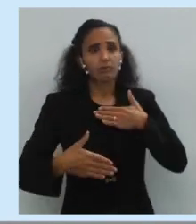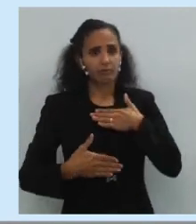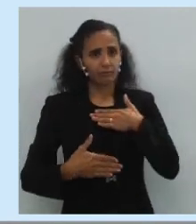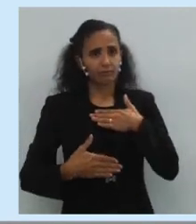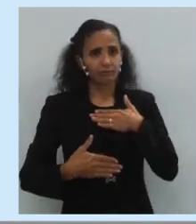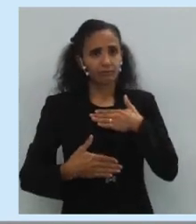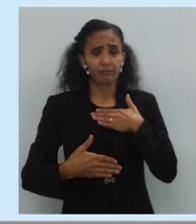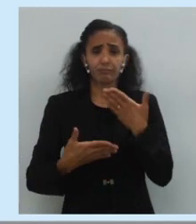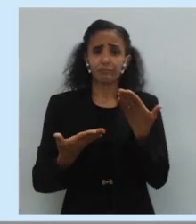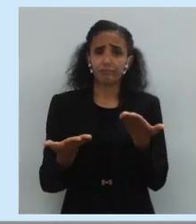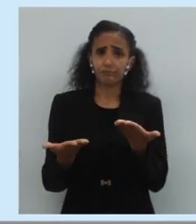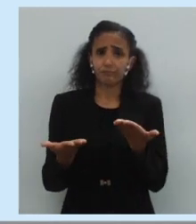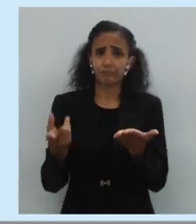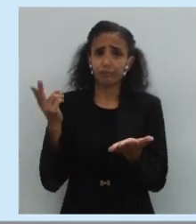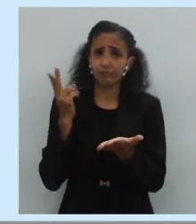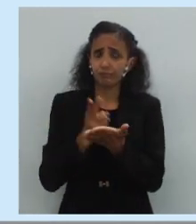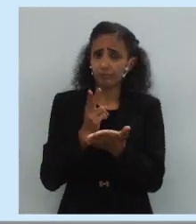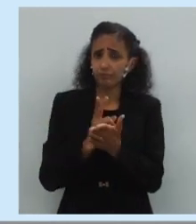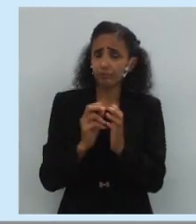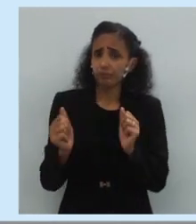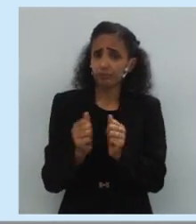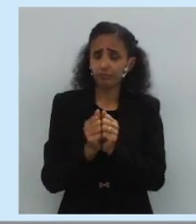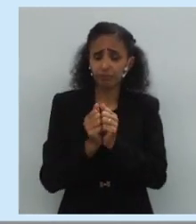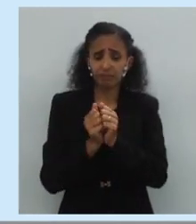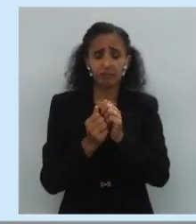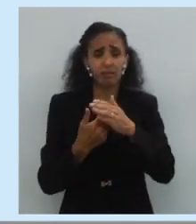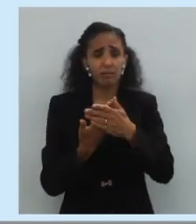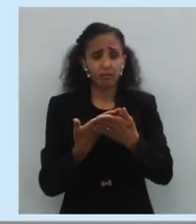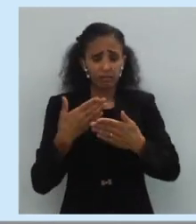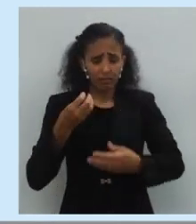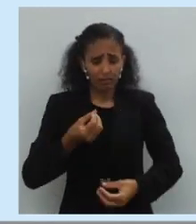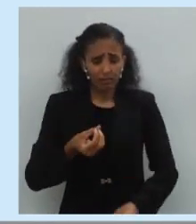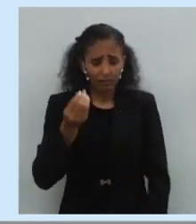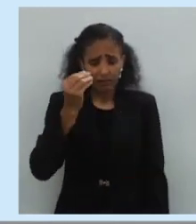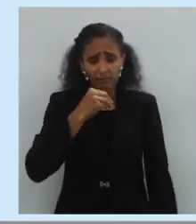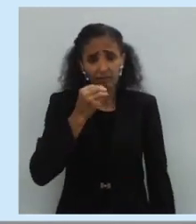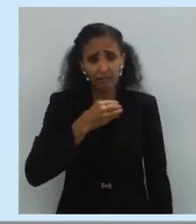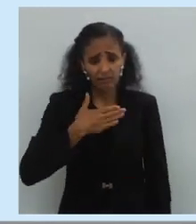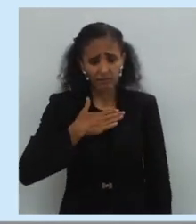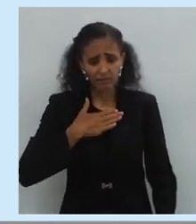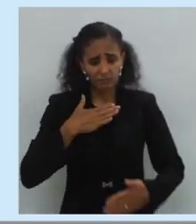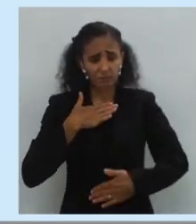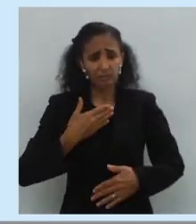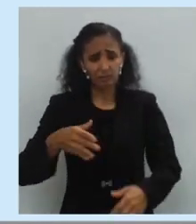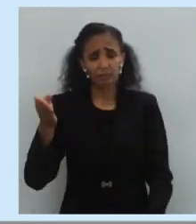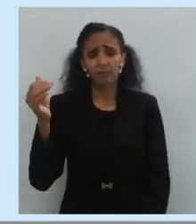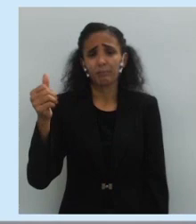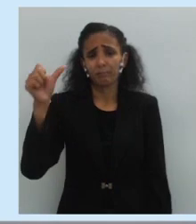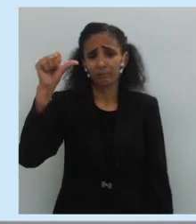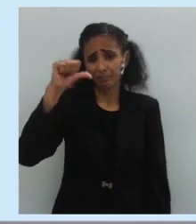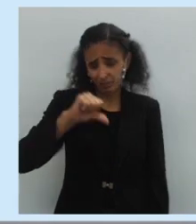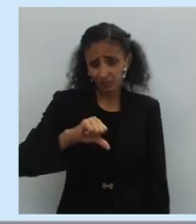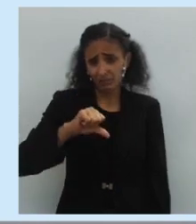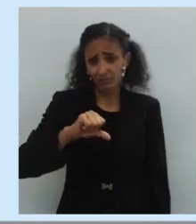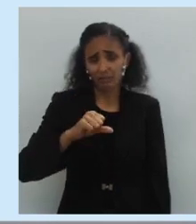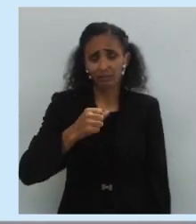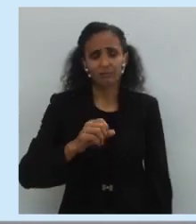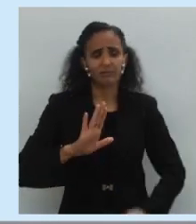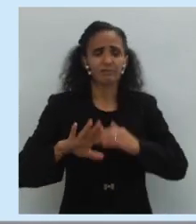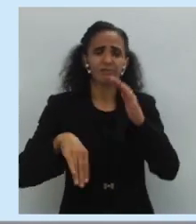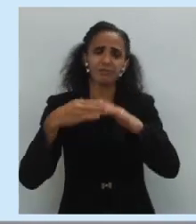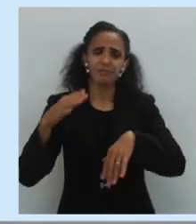da carga viral. Então, se a contagem do CD4 ela for baixa, as pessoas ficarão aí